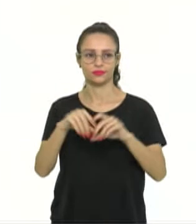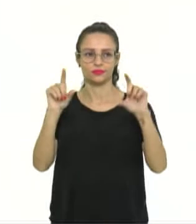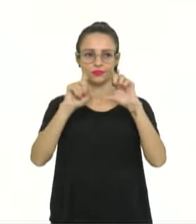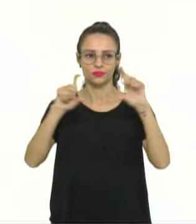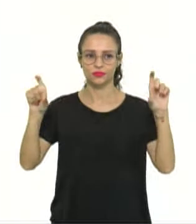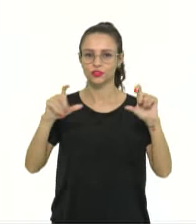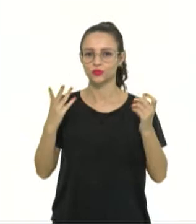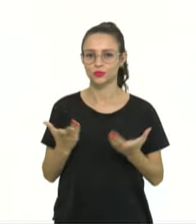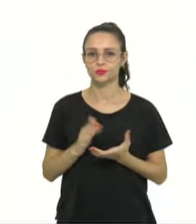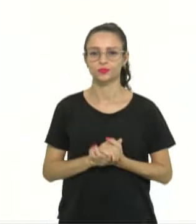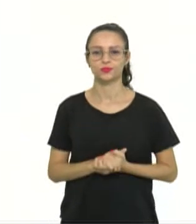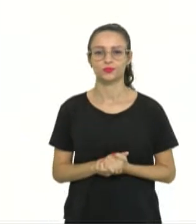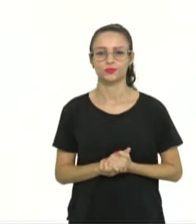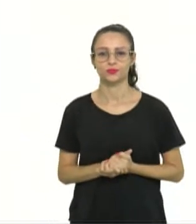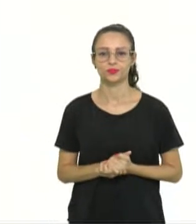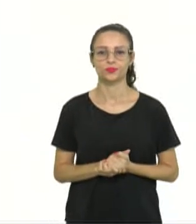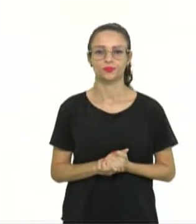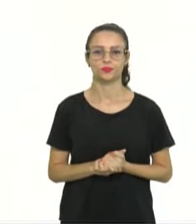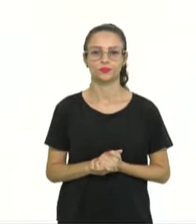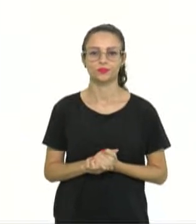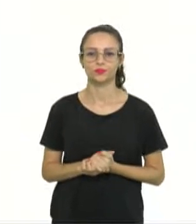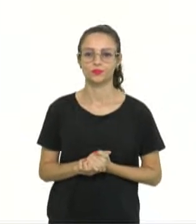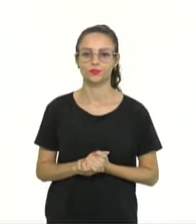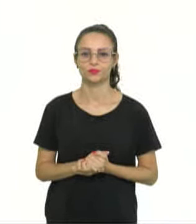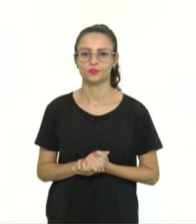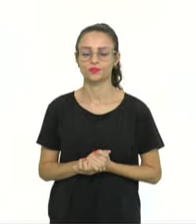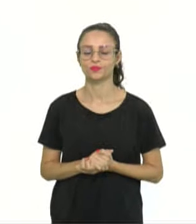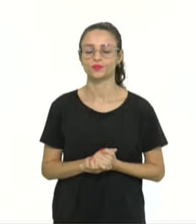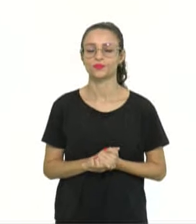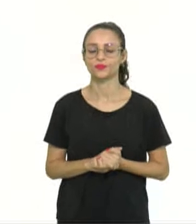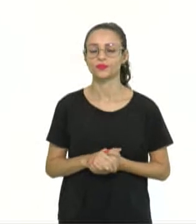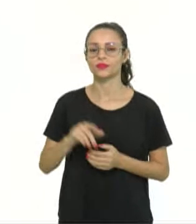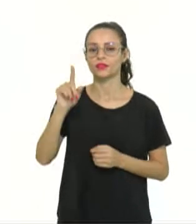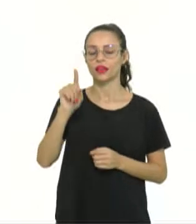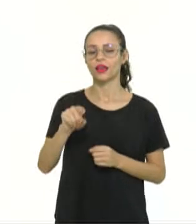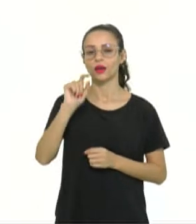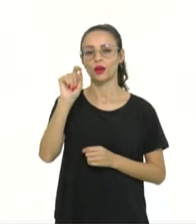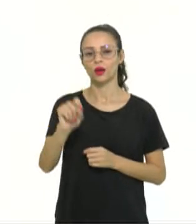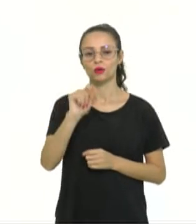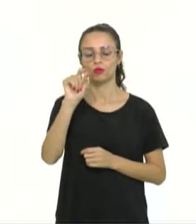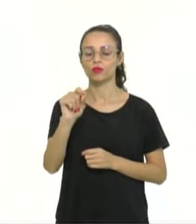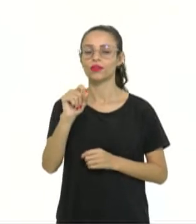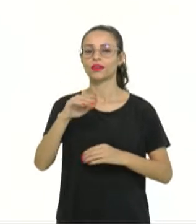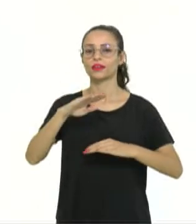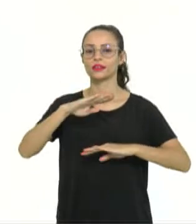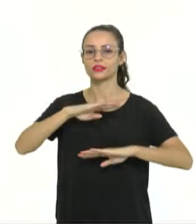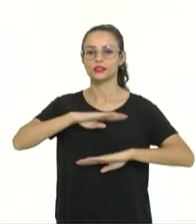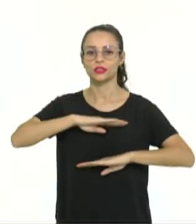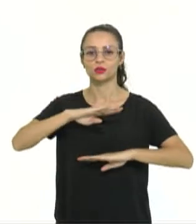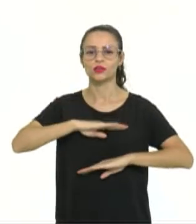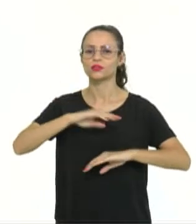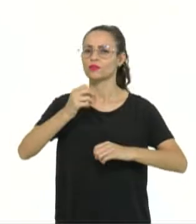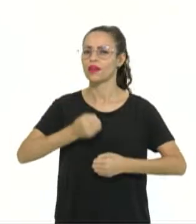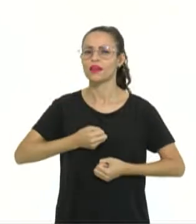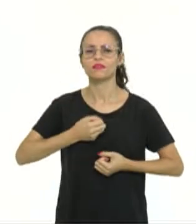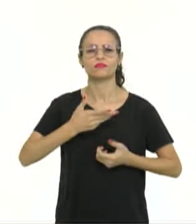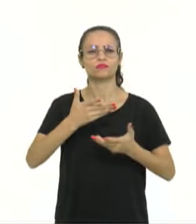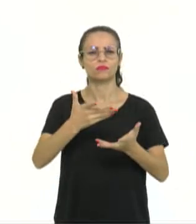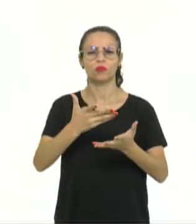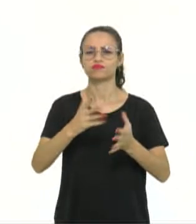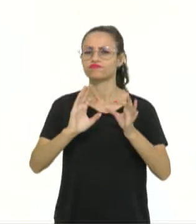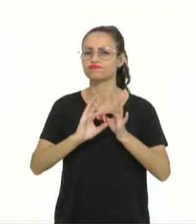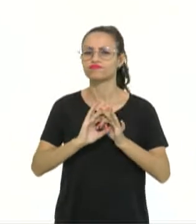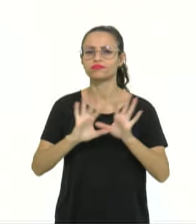decision made at the moment of speaking about the future. Então, é aquela situação que é espontânea, aquela decisão